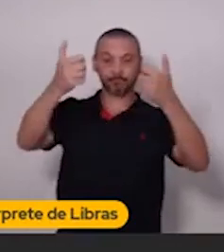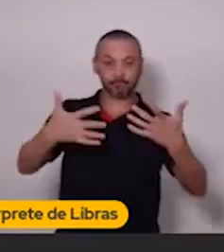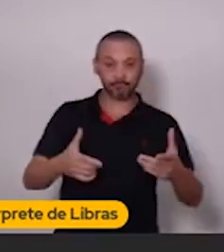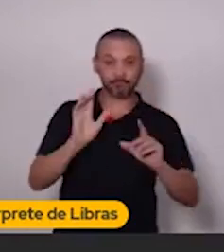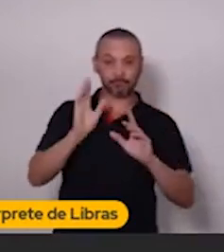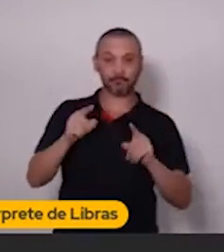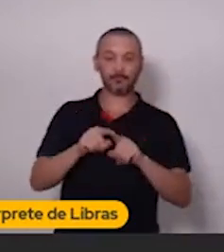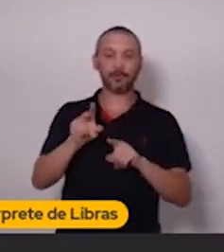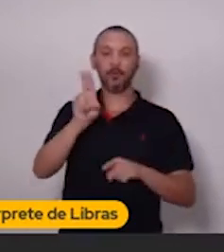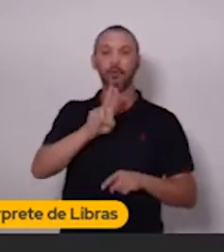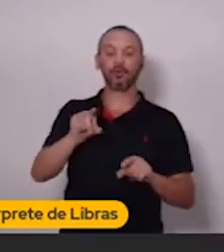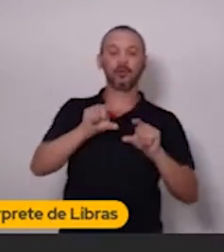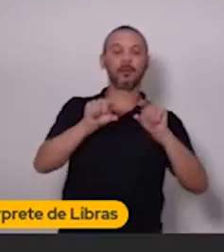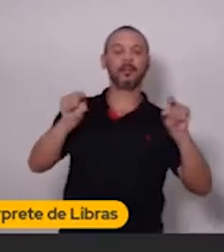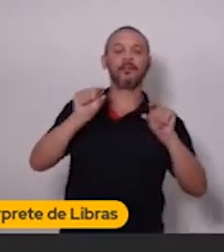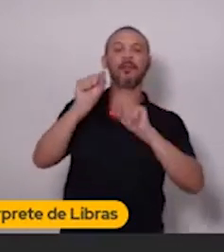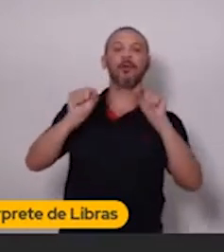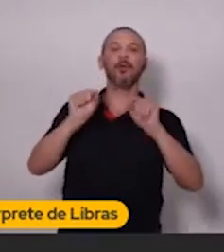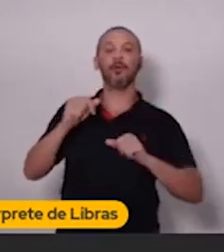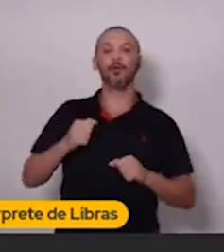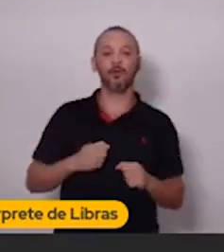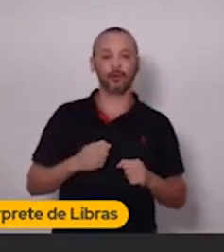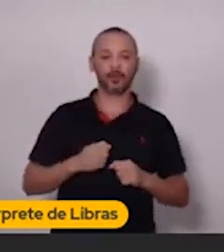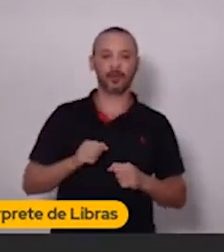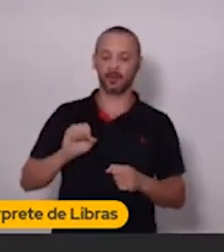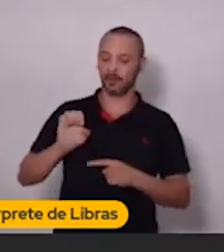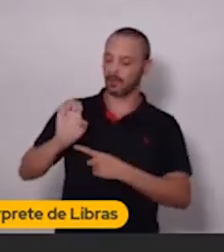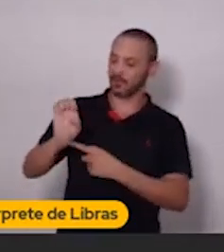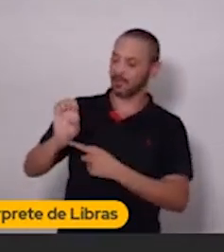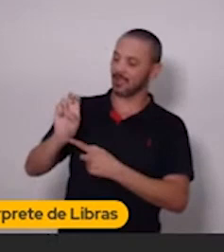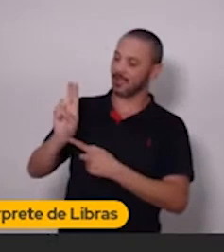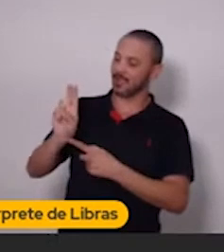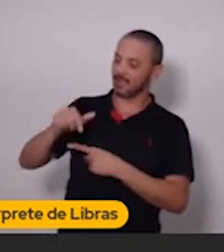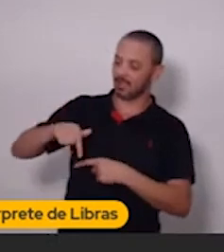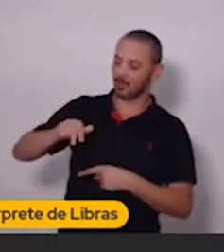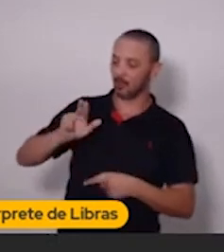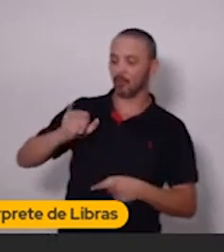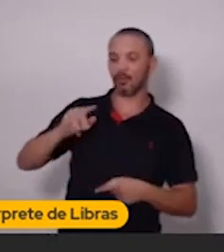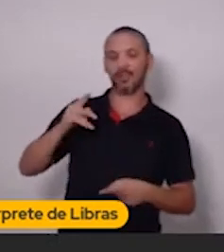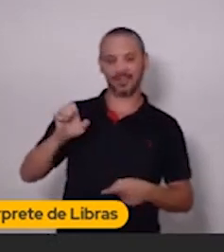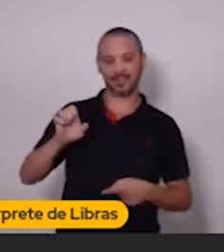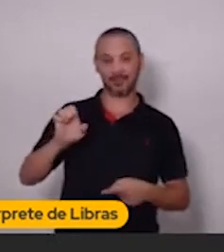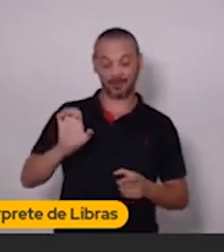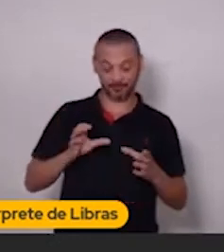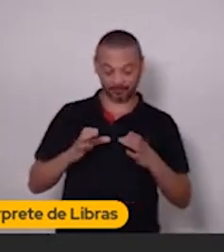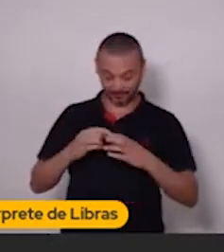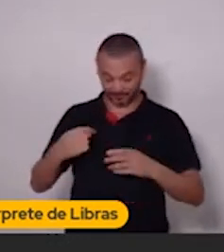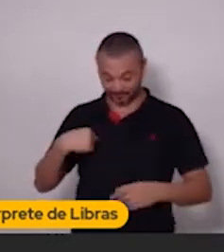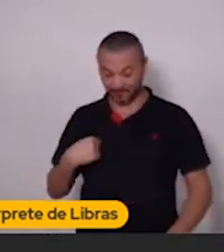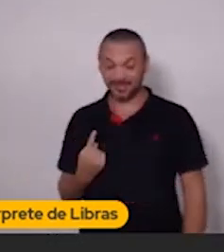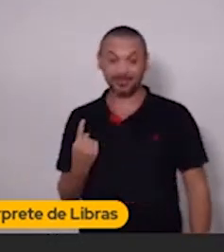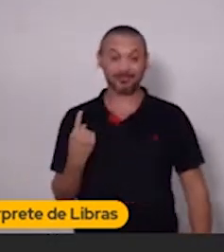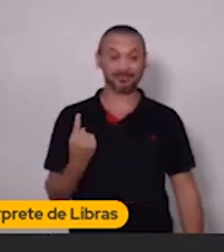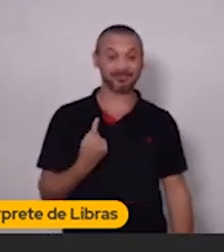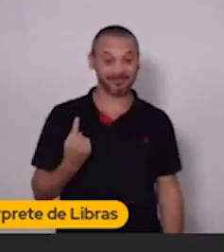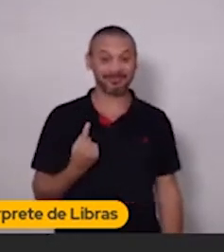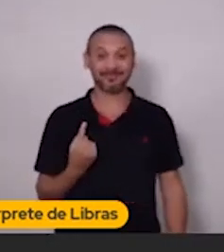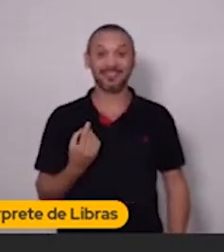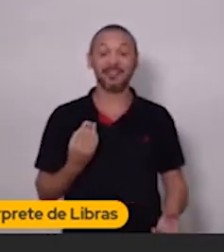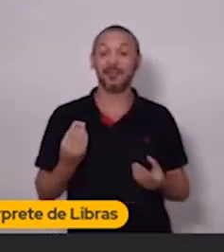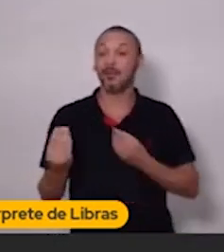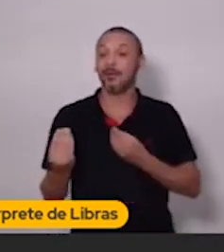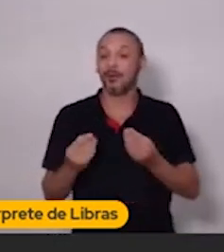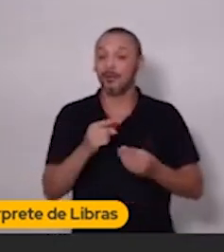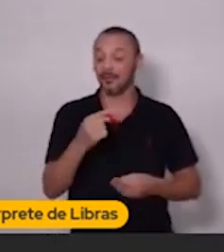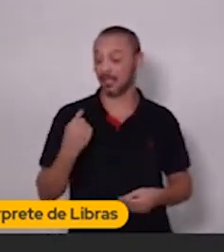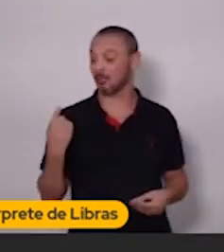vez usou uma expressão que eu nunca esqueci, que é a eu-keep, a equipe do eu sozinho, né? Como é quando você está